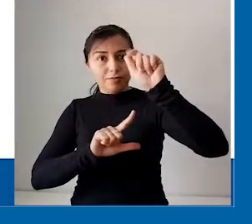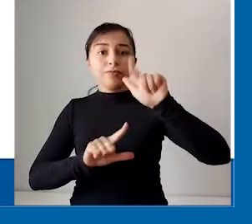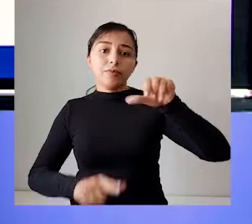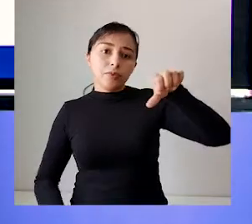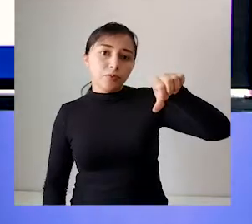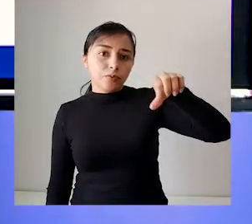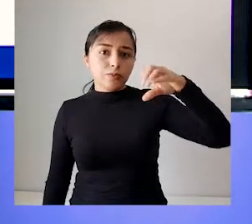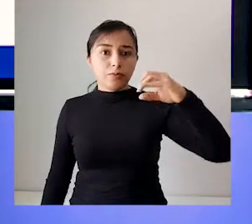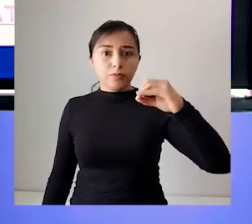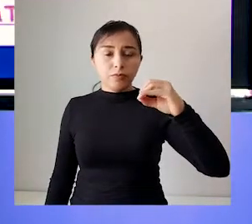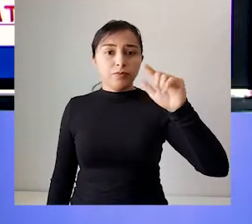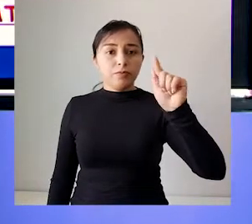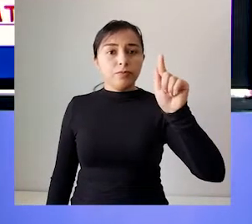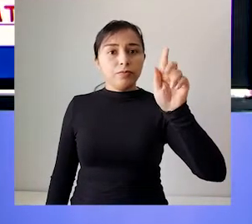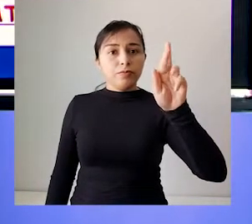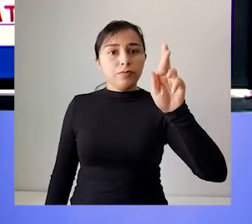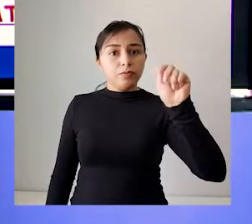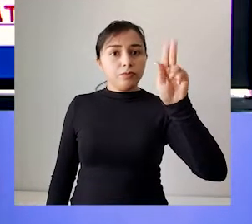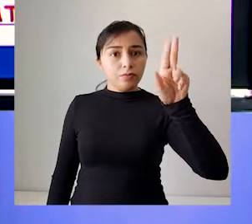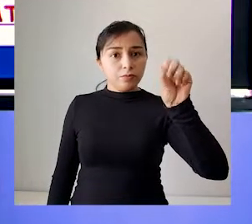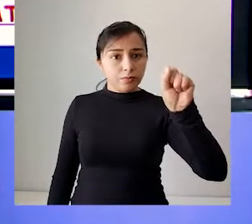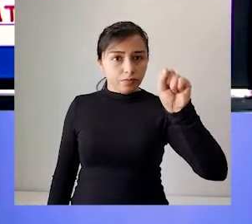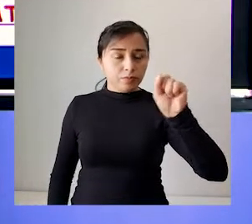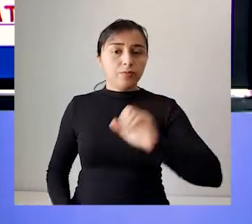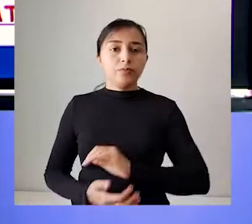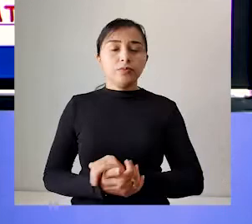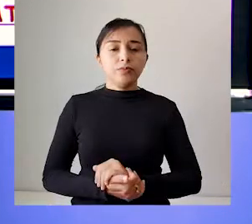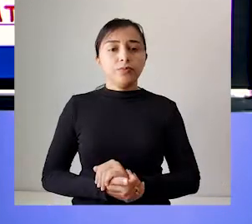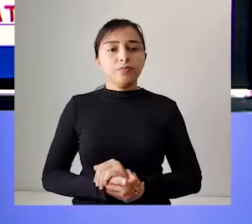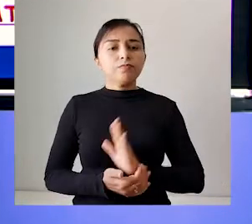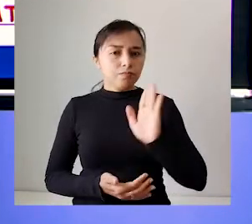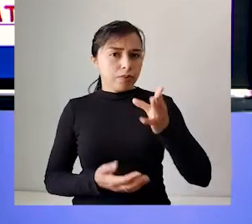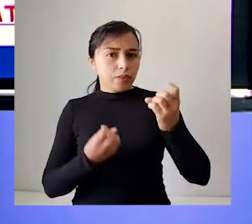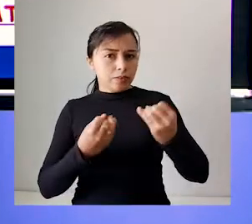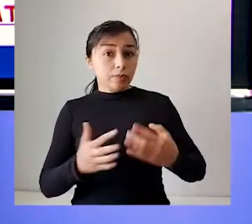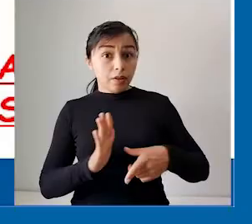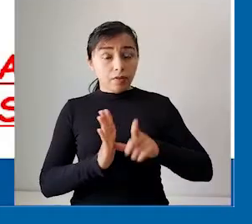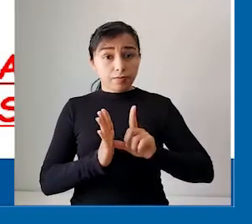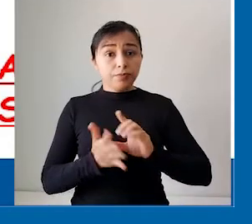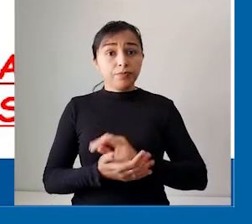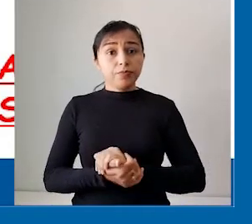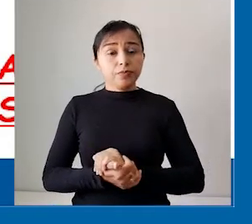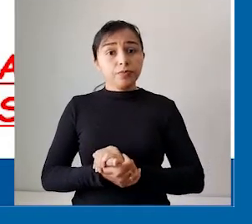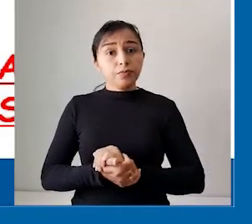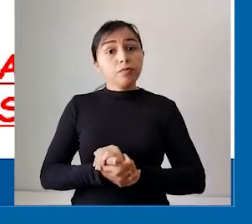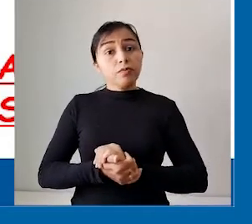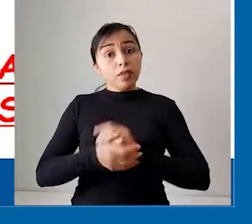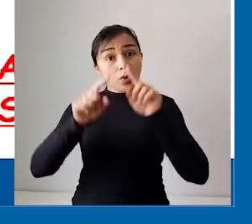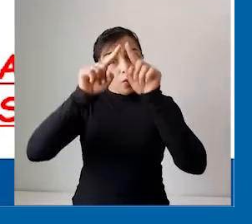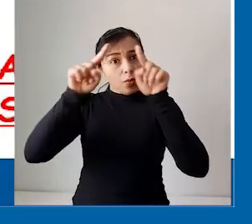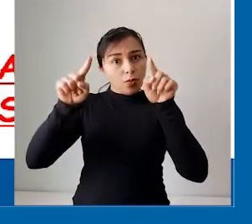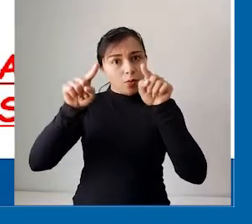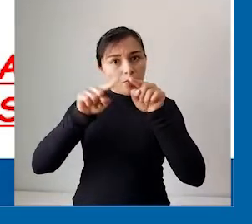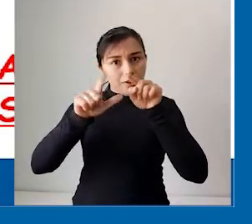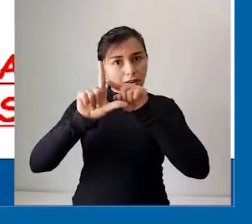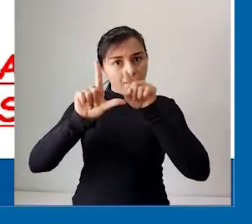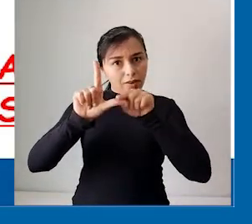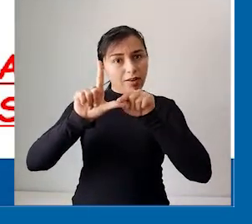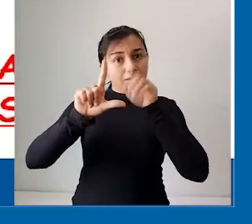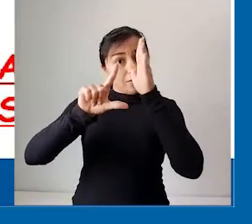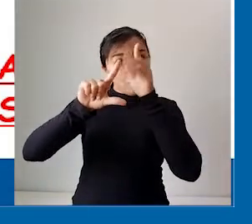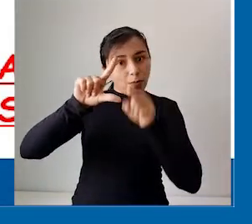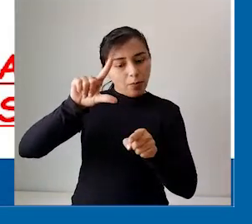90 graus. E aí, como a gente tinha explicado, o lado oposto ao ângulo reto é chamado de